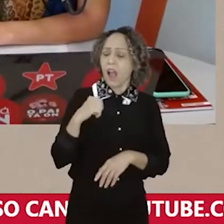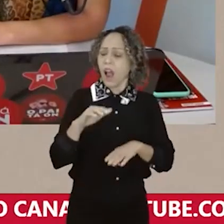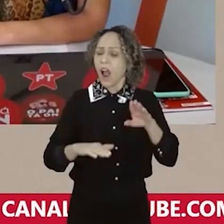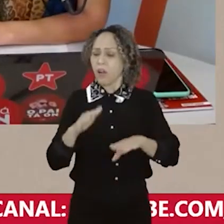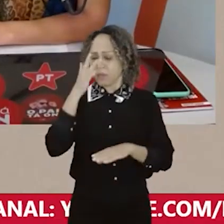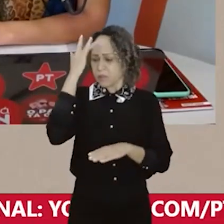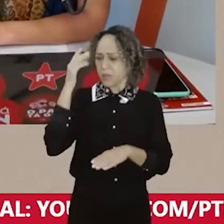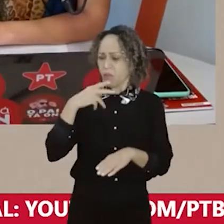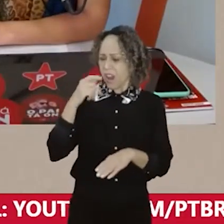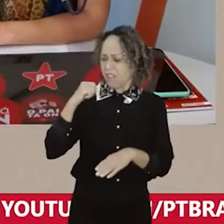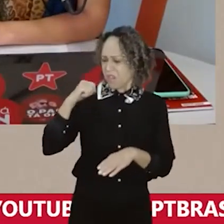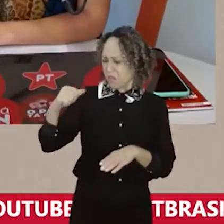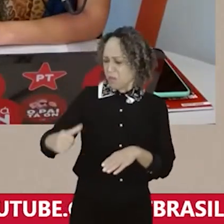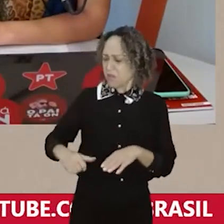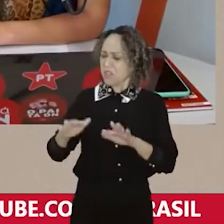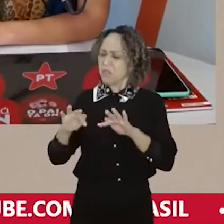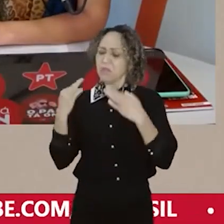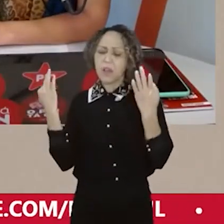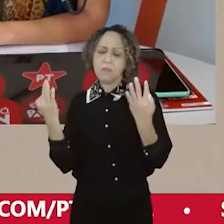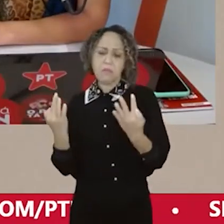ele naturaliza